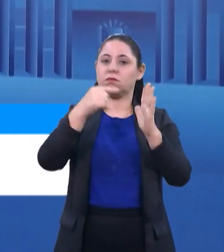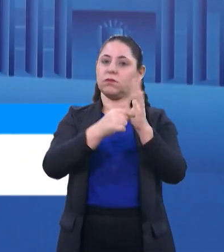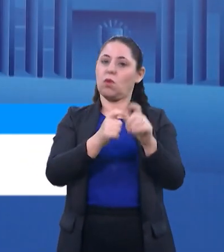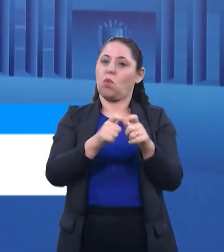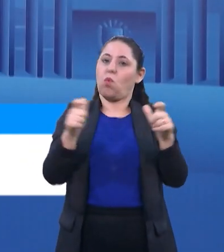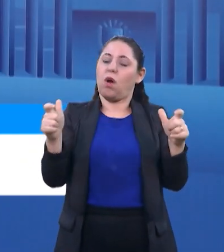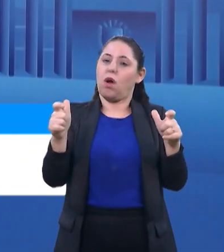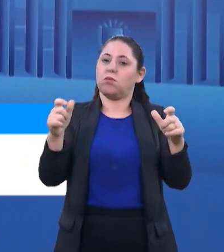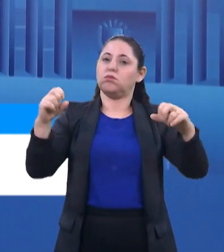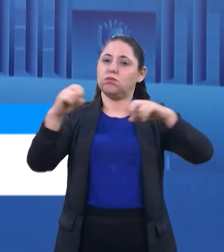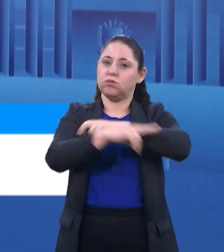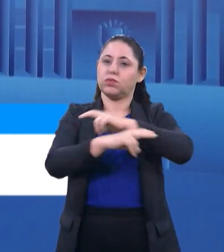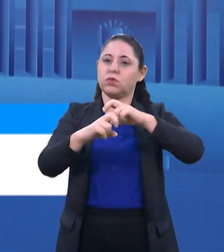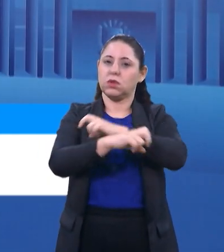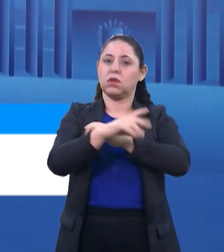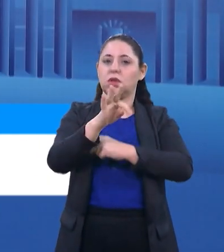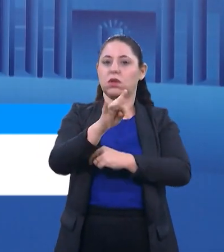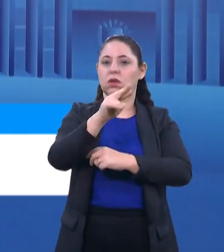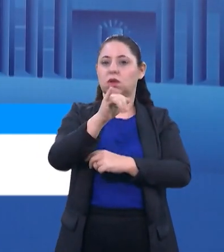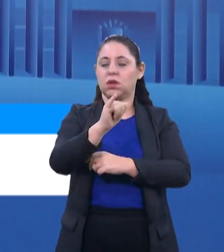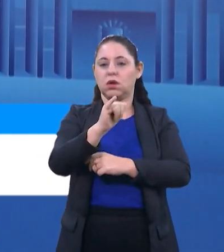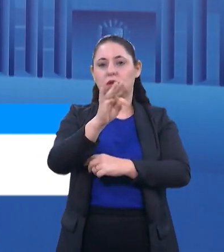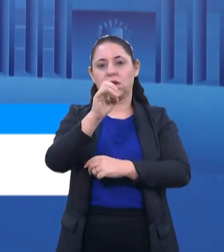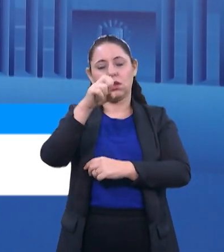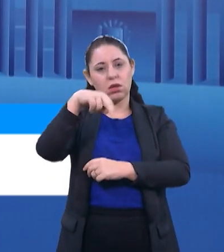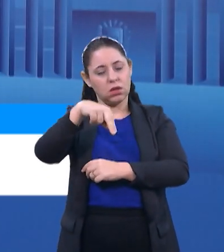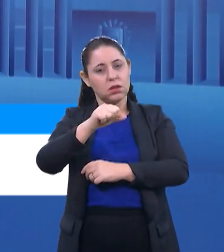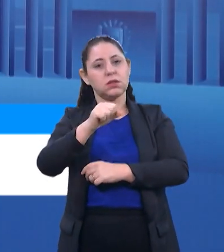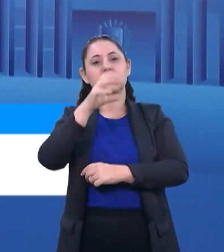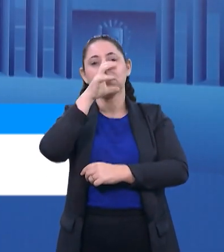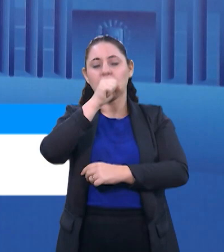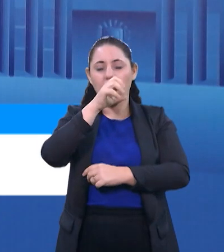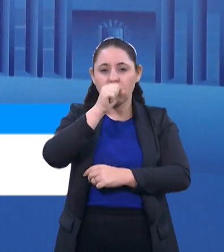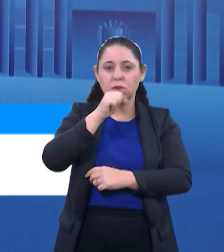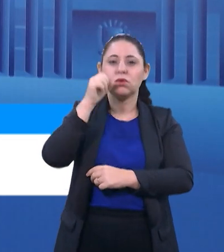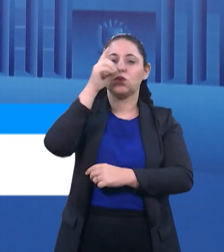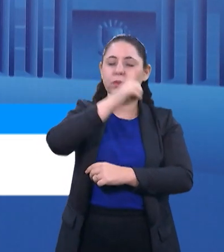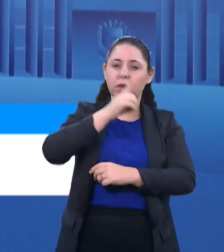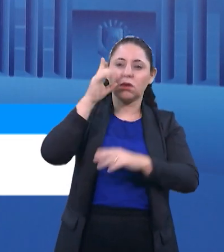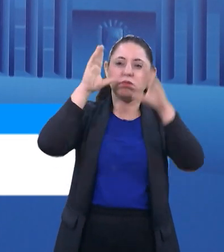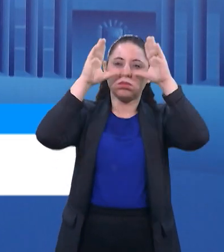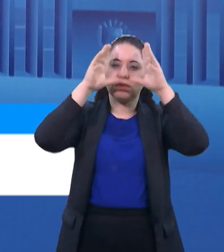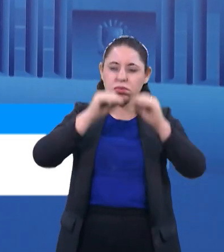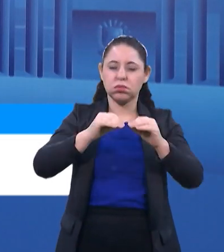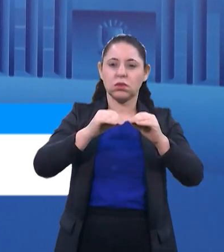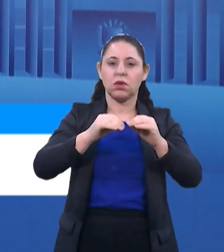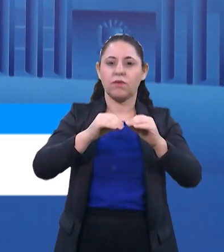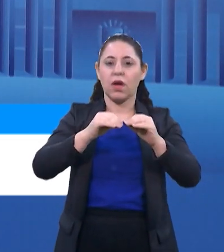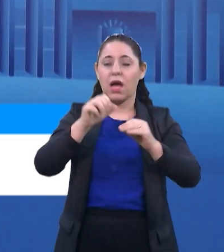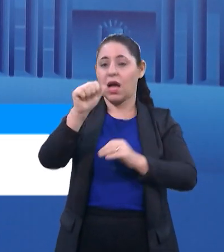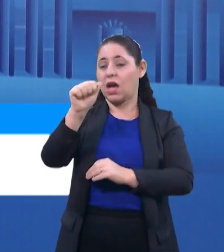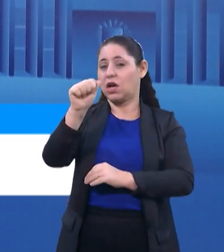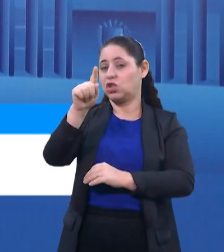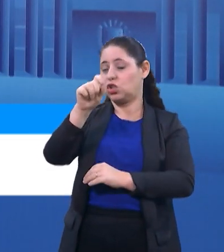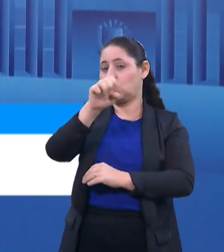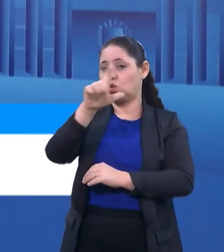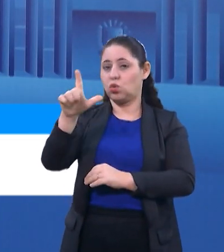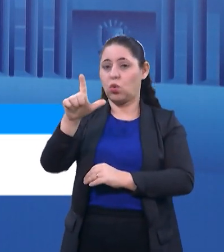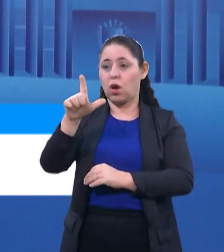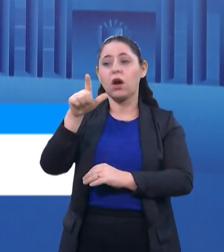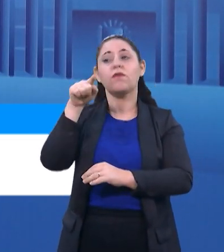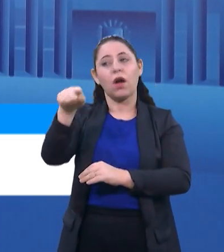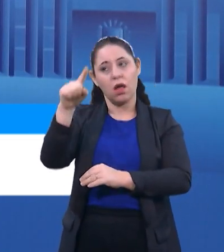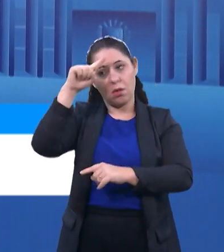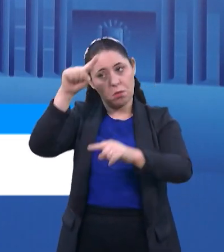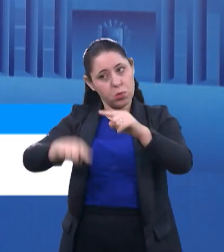denúncia sobre o aumento no trânsito de tritrens durante a noite e finais de semana será encaminhada à AGESU, Agência Estadual de